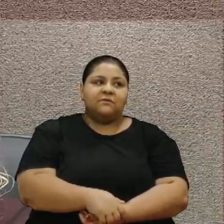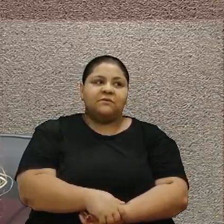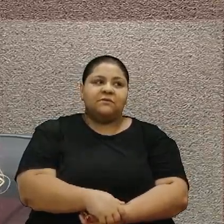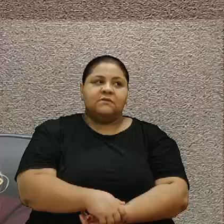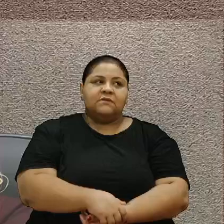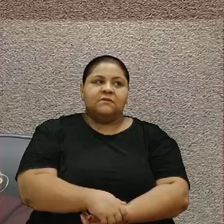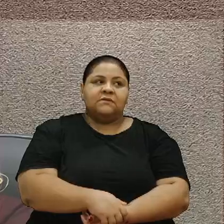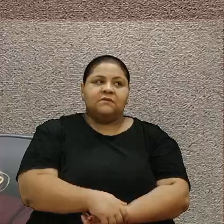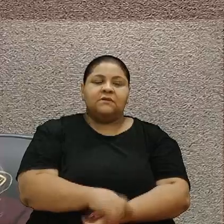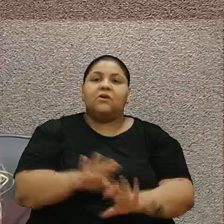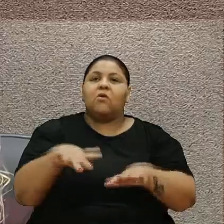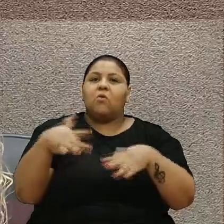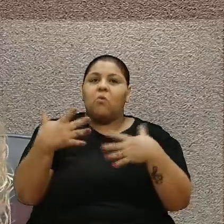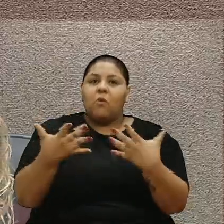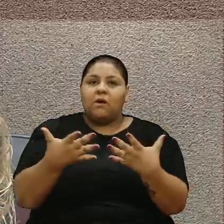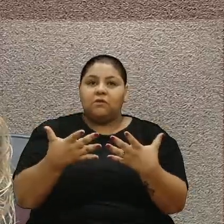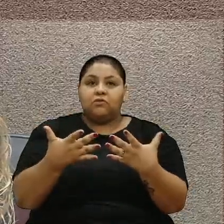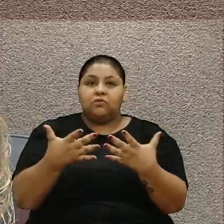Quando